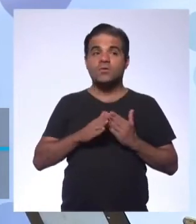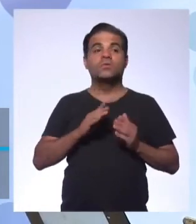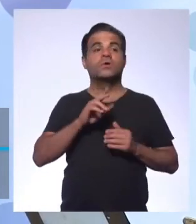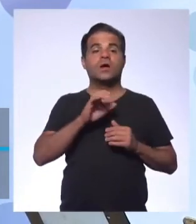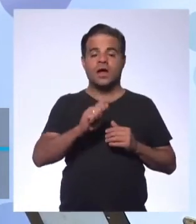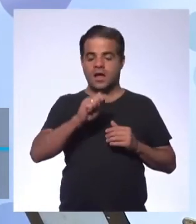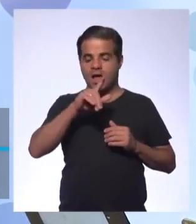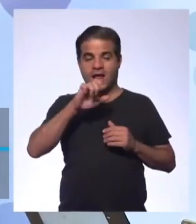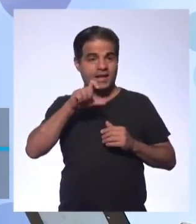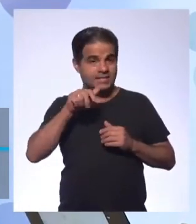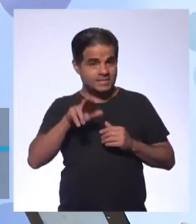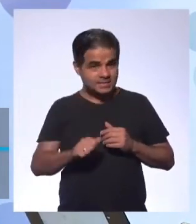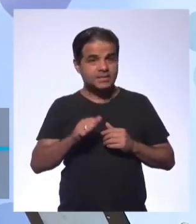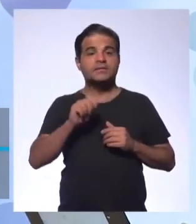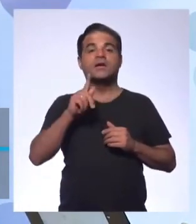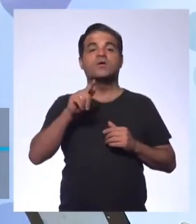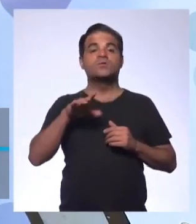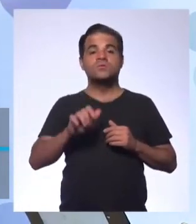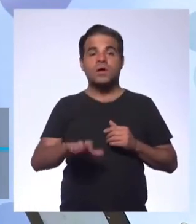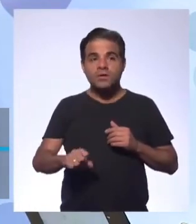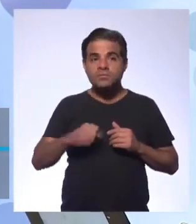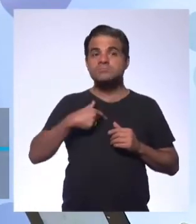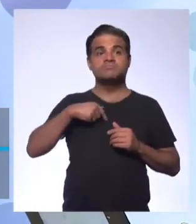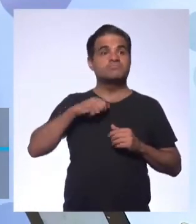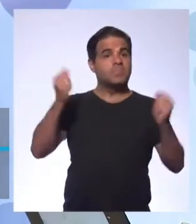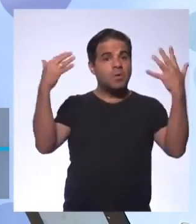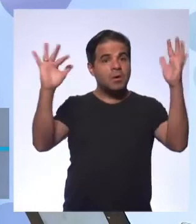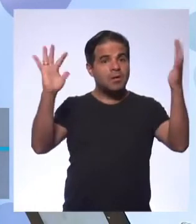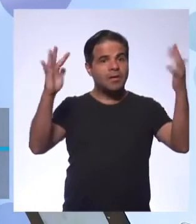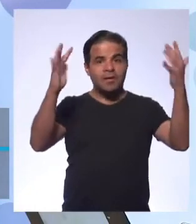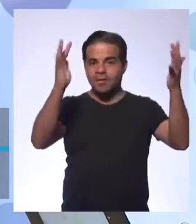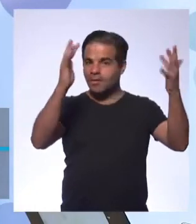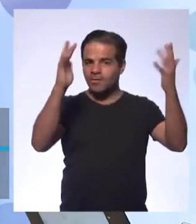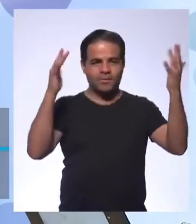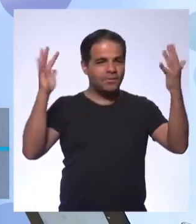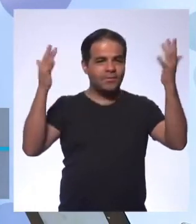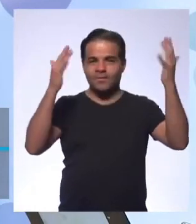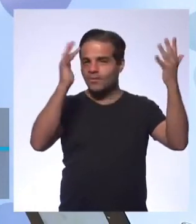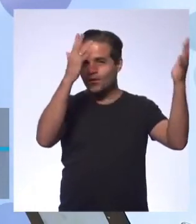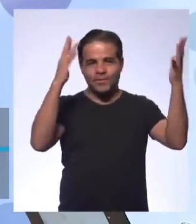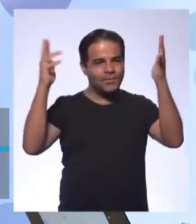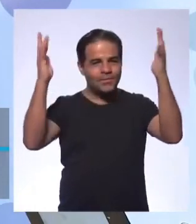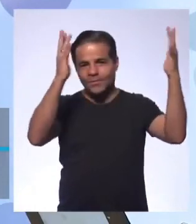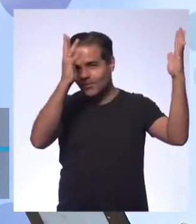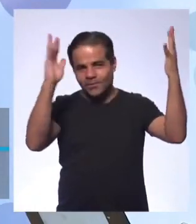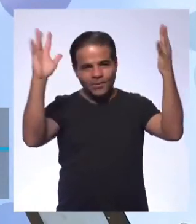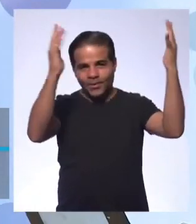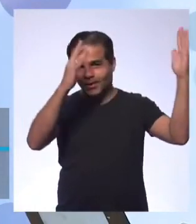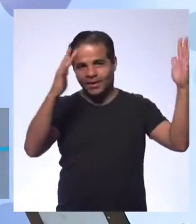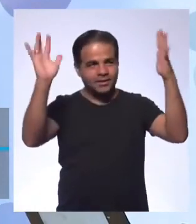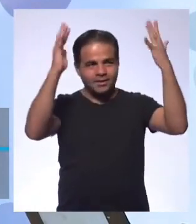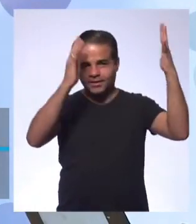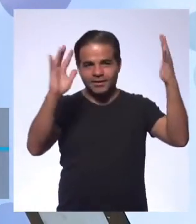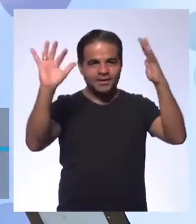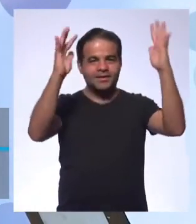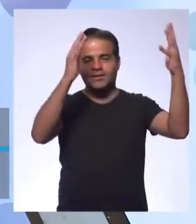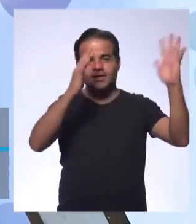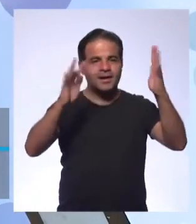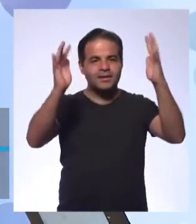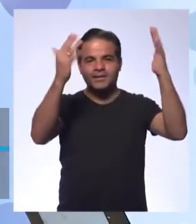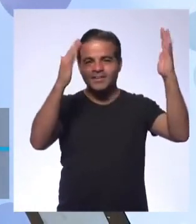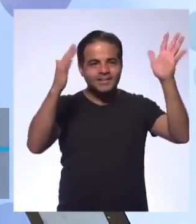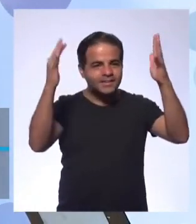Alessandra Gonçalves. Eu sentei, olha as palmas para você aí, Maria. Muito bem, viu? Palmas